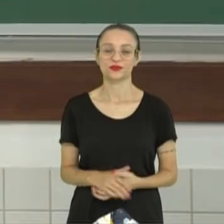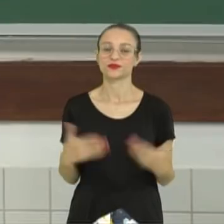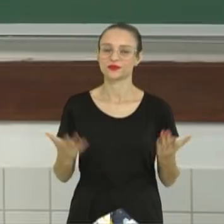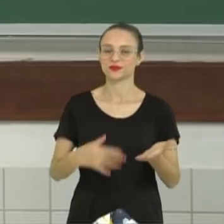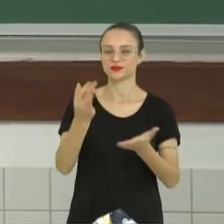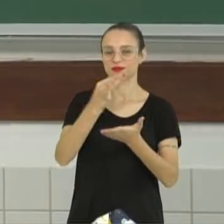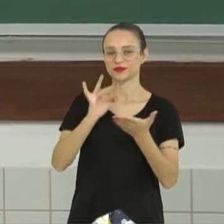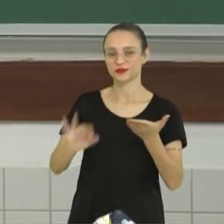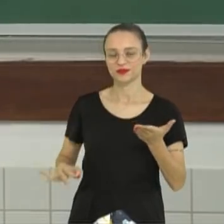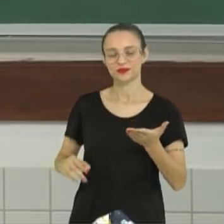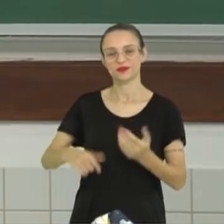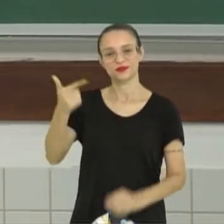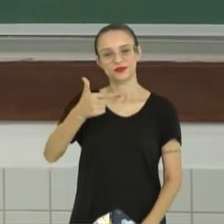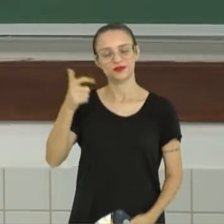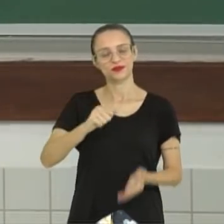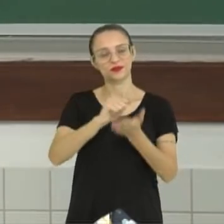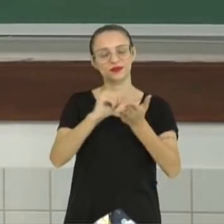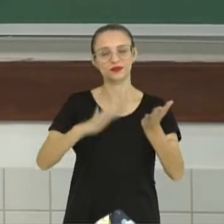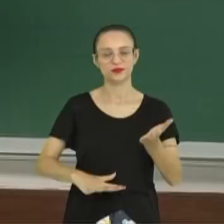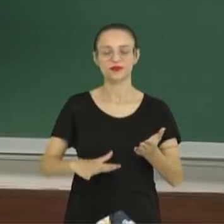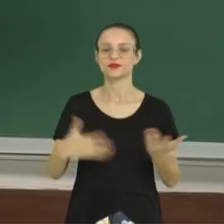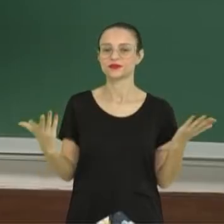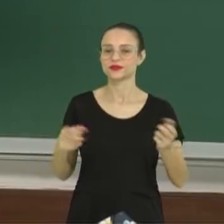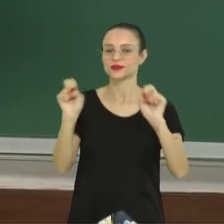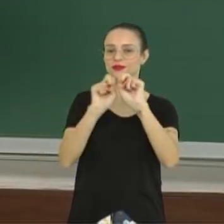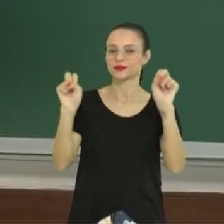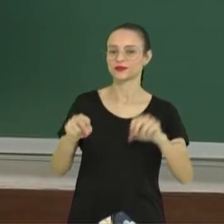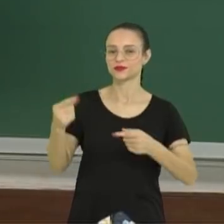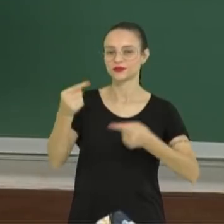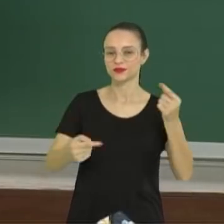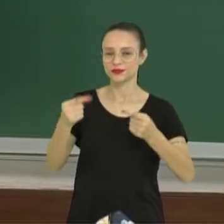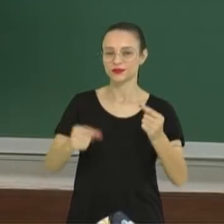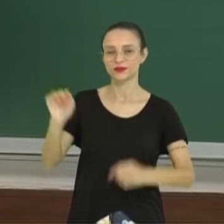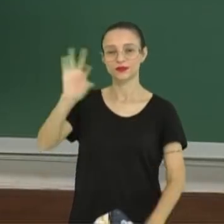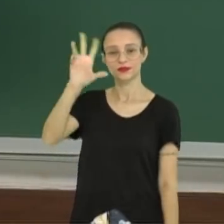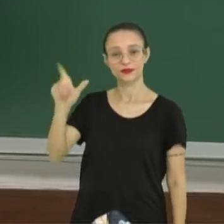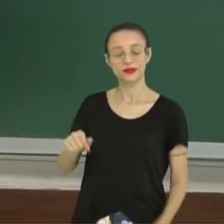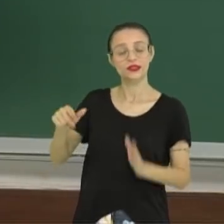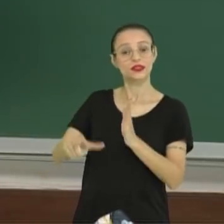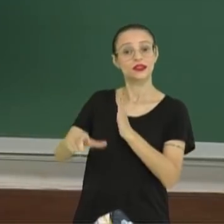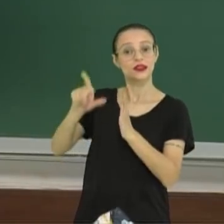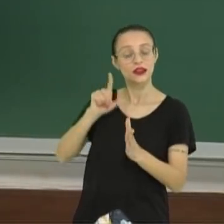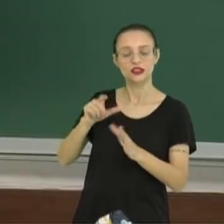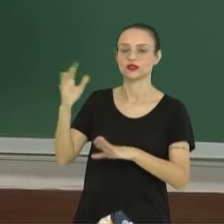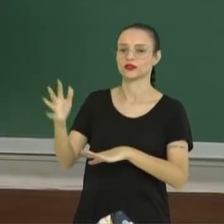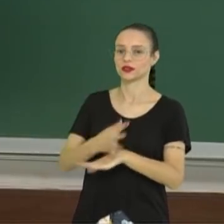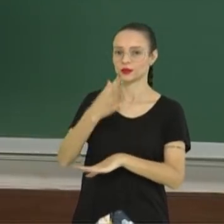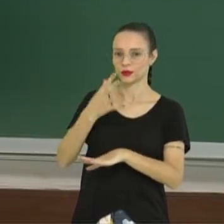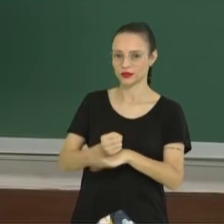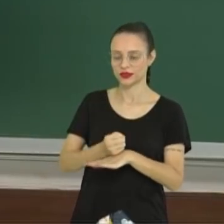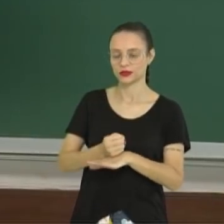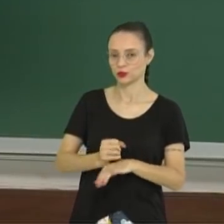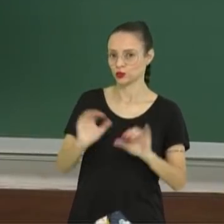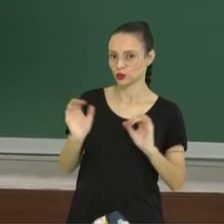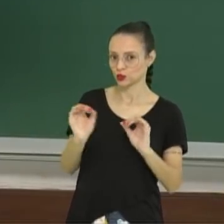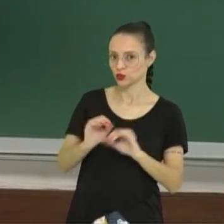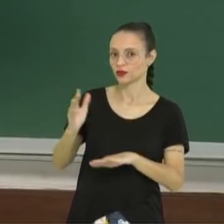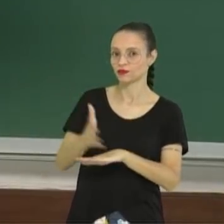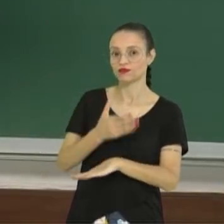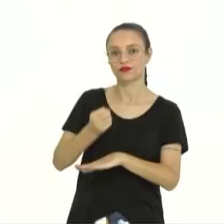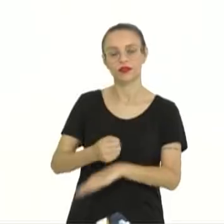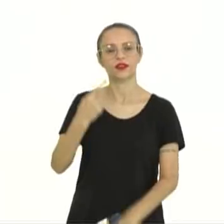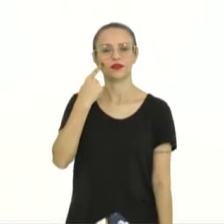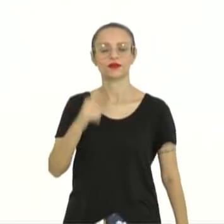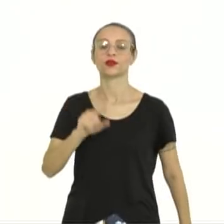Então vamos lá, pessoal, correção do segundo quiz do dia. Sistema político adotado pelos africanos antes da chegada dos colonizadores. Nós vimos aí em